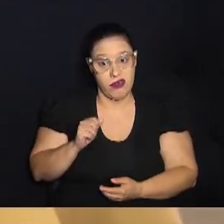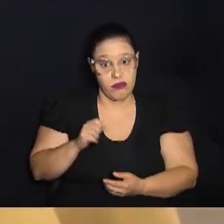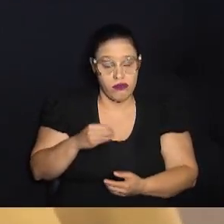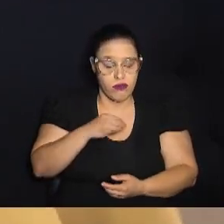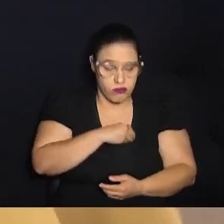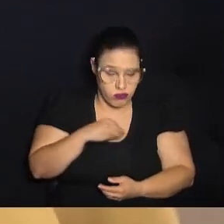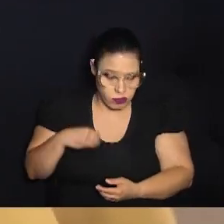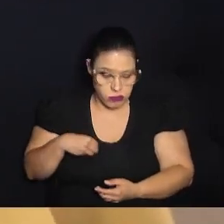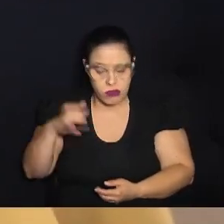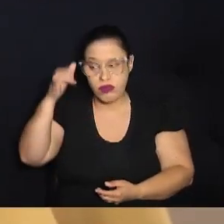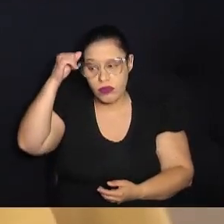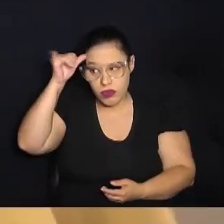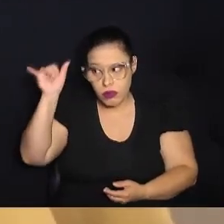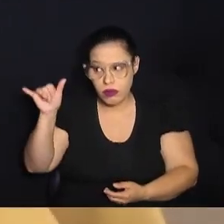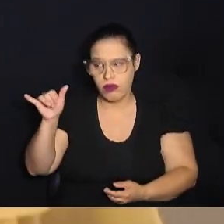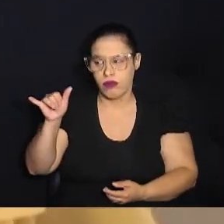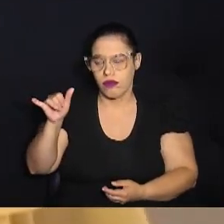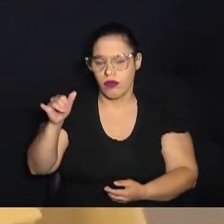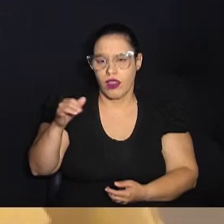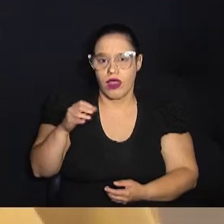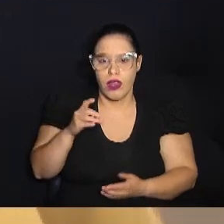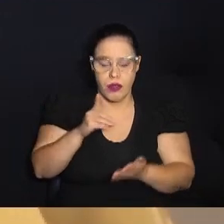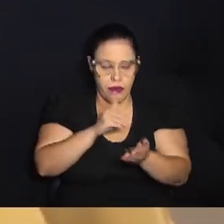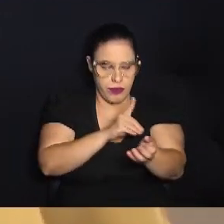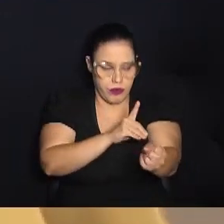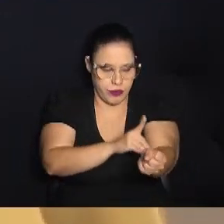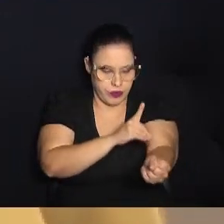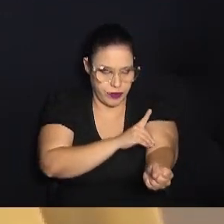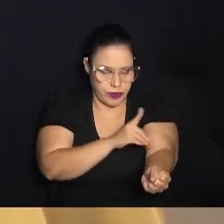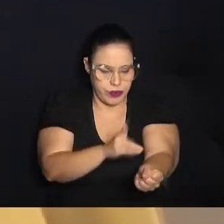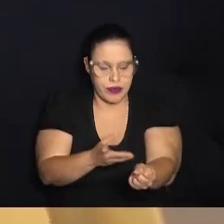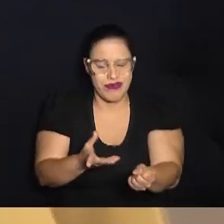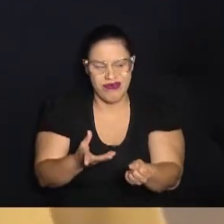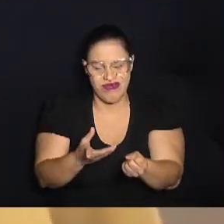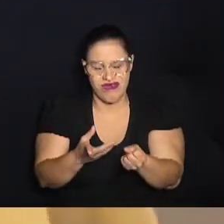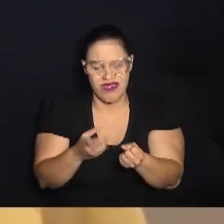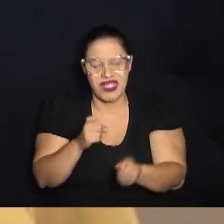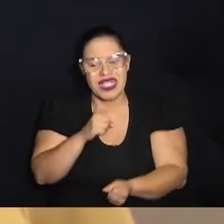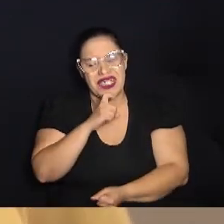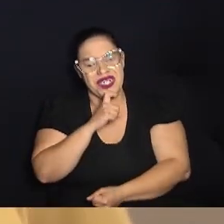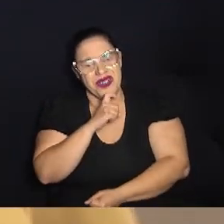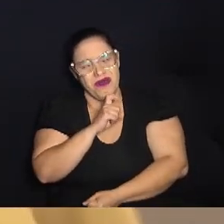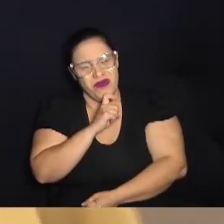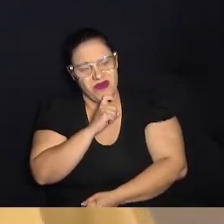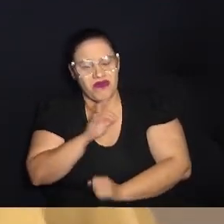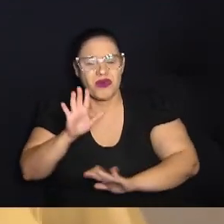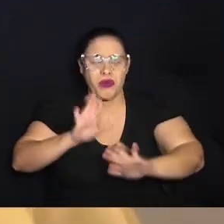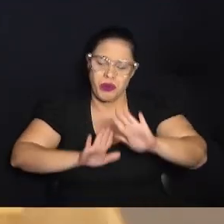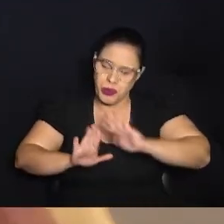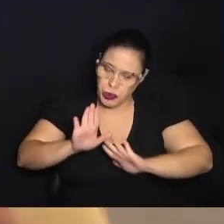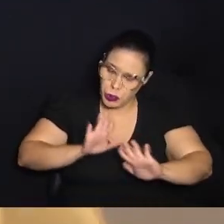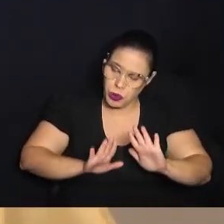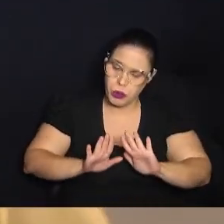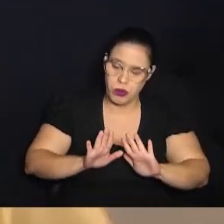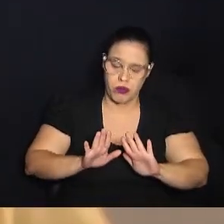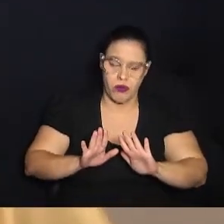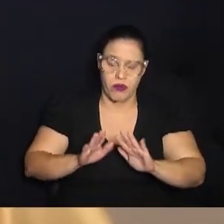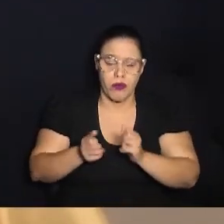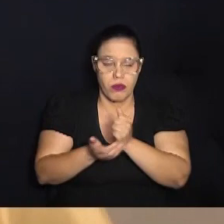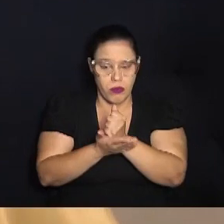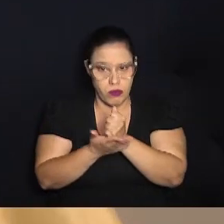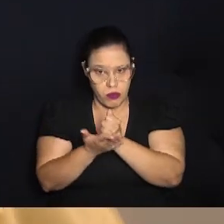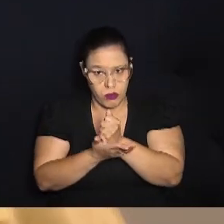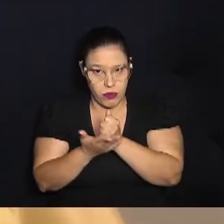uma série de exames que detectam isso com antecedência. Mas um diabético é um paciente que tem uma tendência a complicar no inverno, se não tiver cuidados